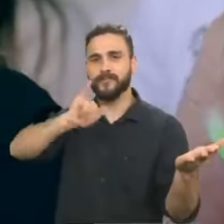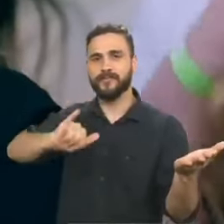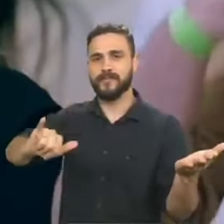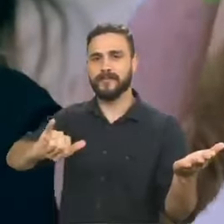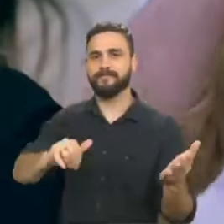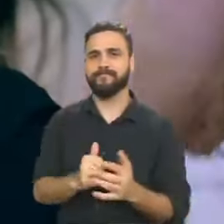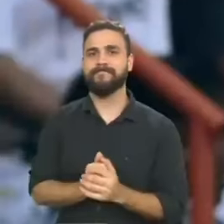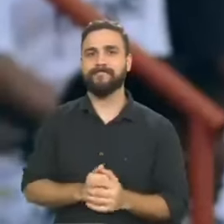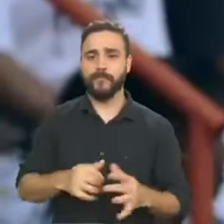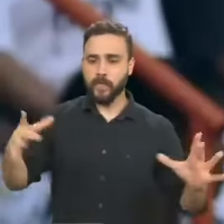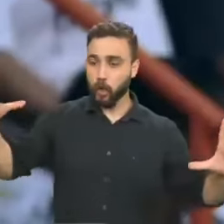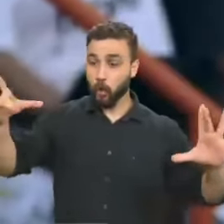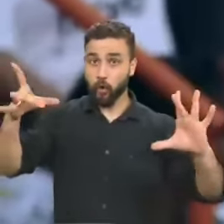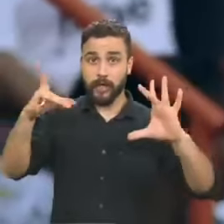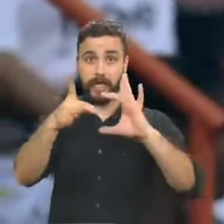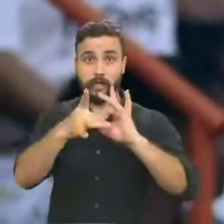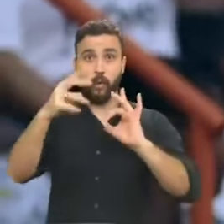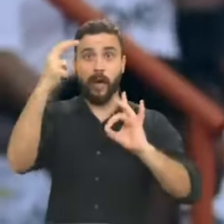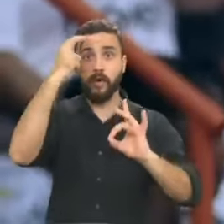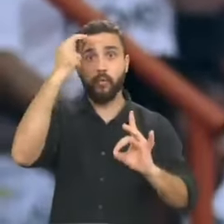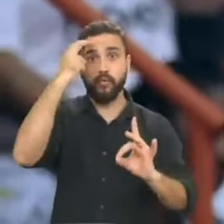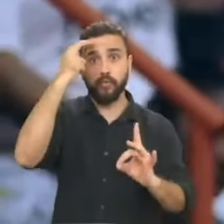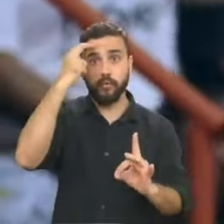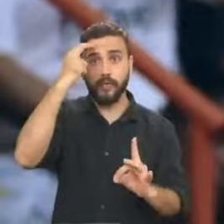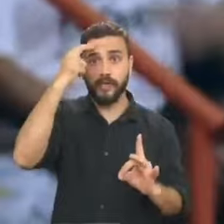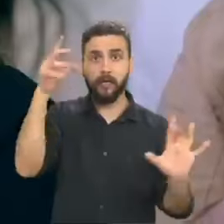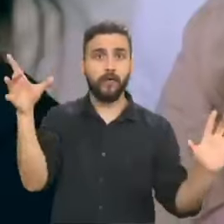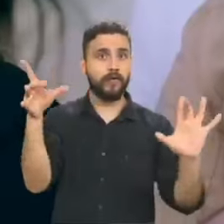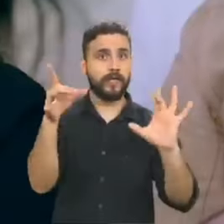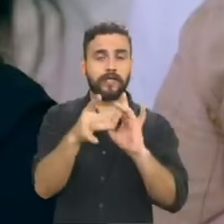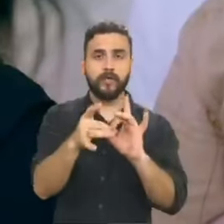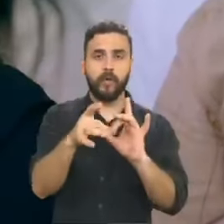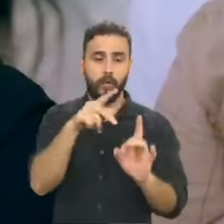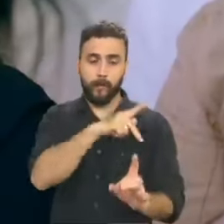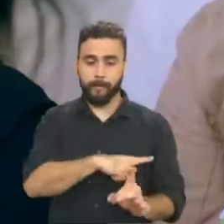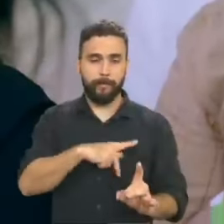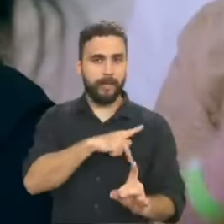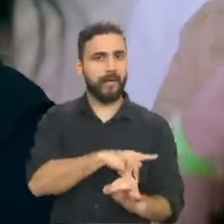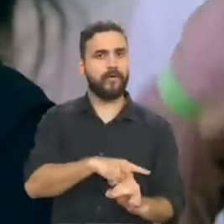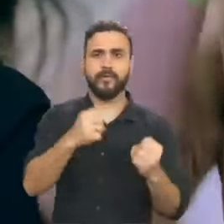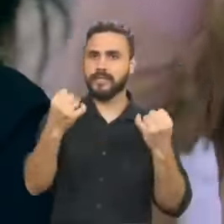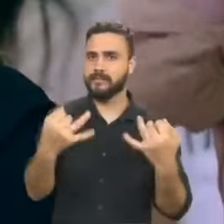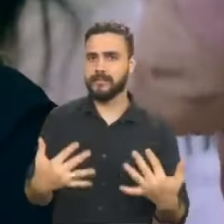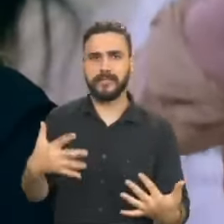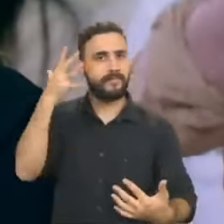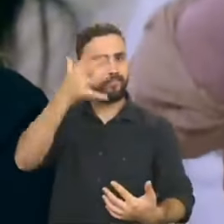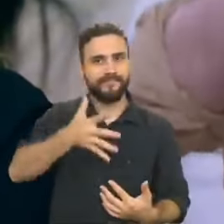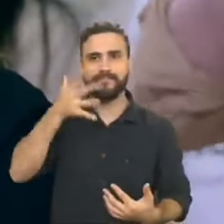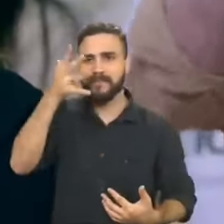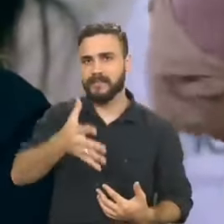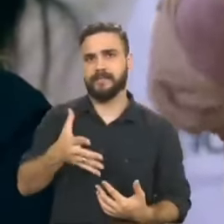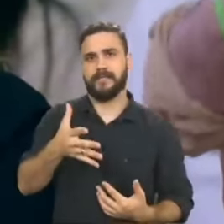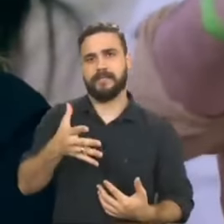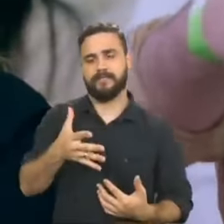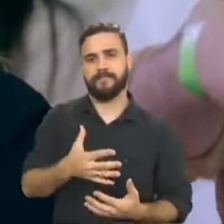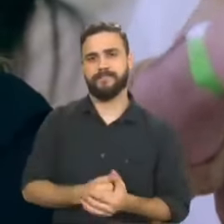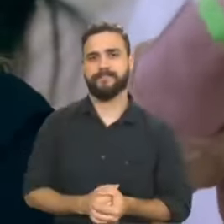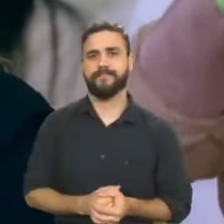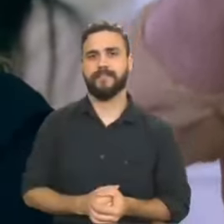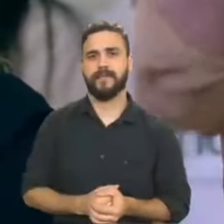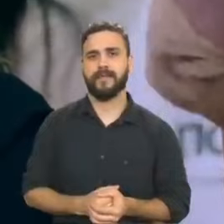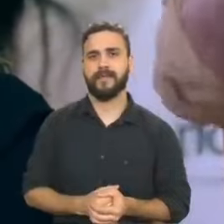as pessoas. Ele não só parte a pregação ali do Deus desconhecido, como ele cita